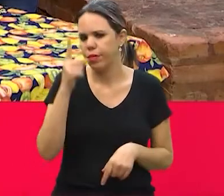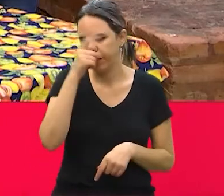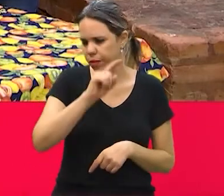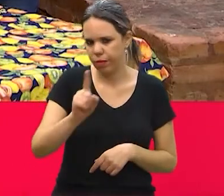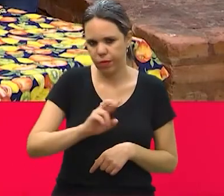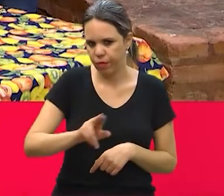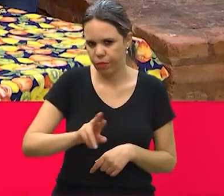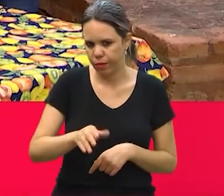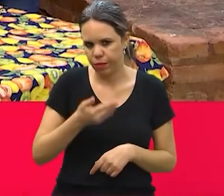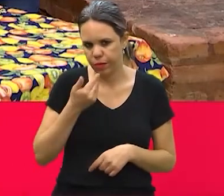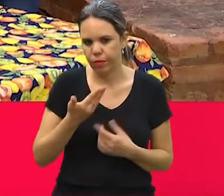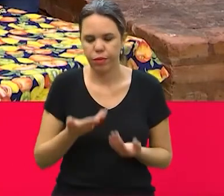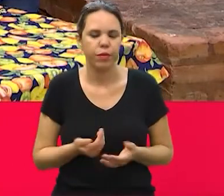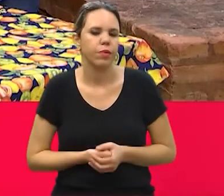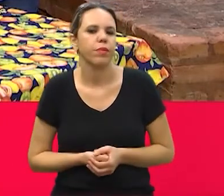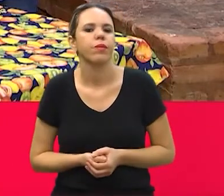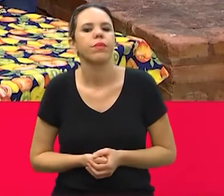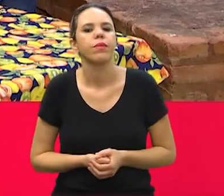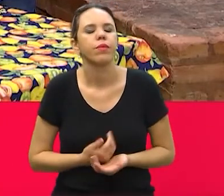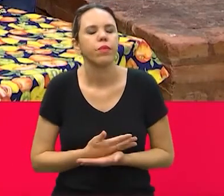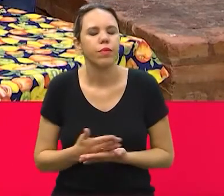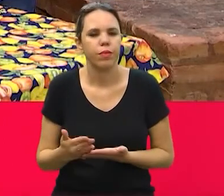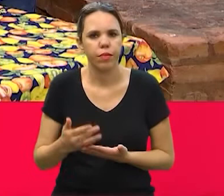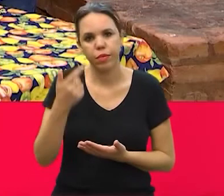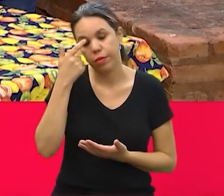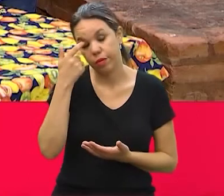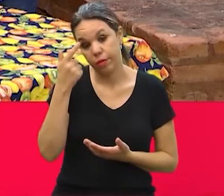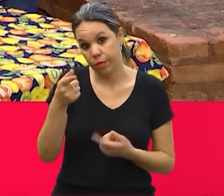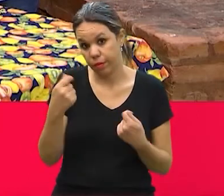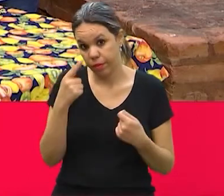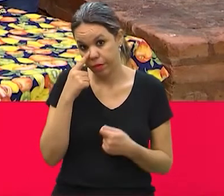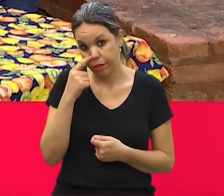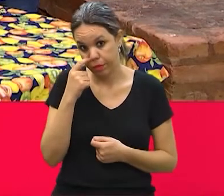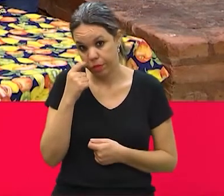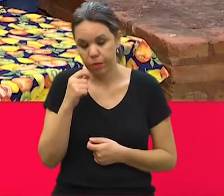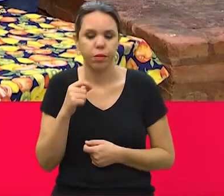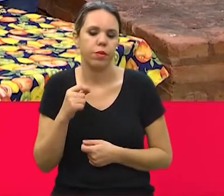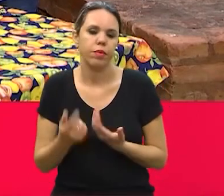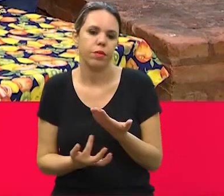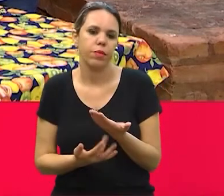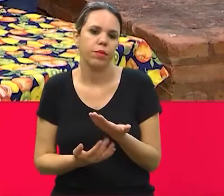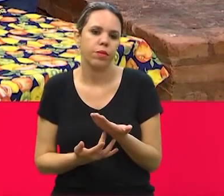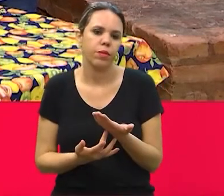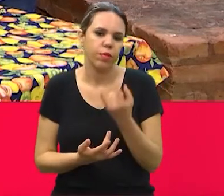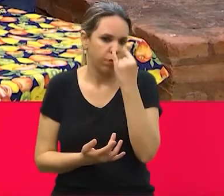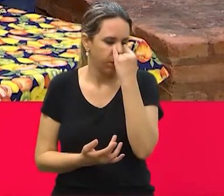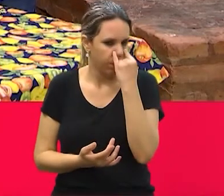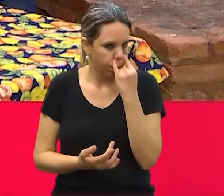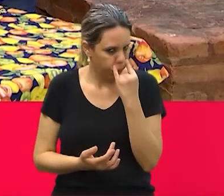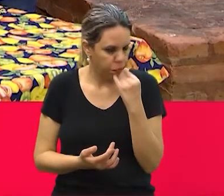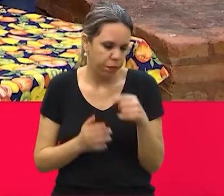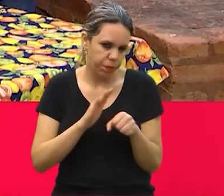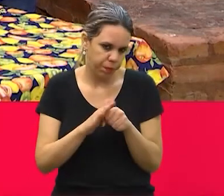difícil. É super fácil. Para começar, você vai precisar refogar a cebola,